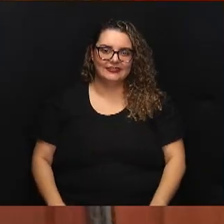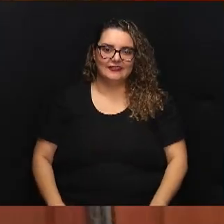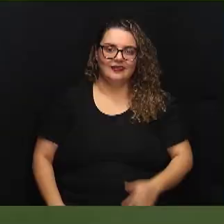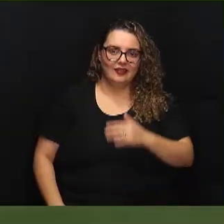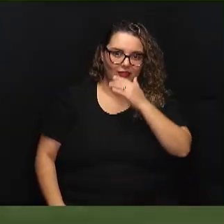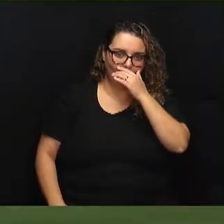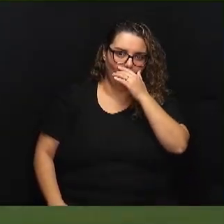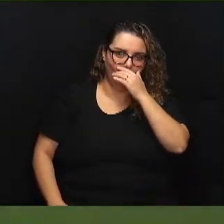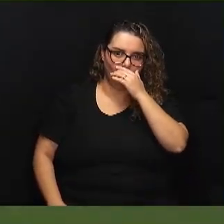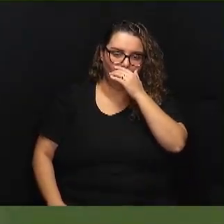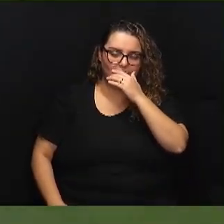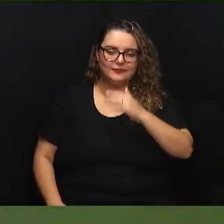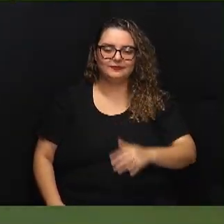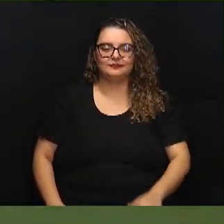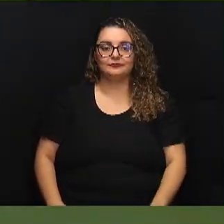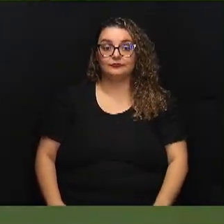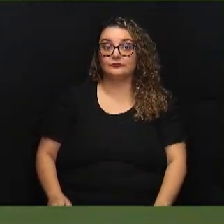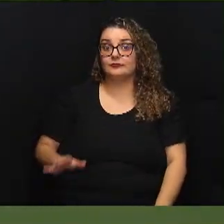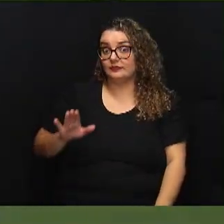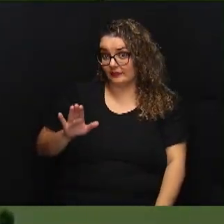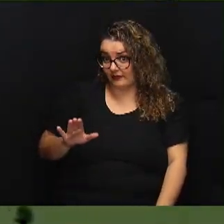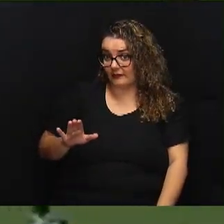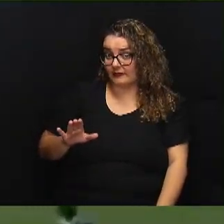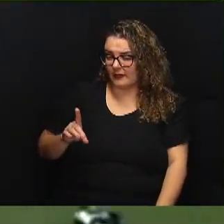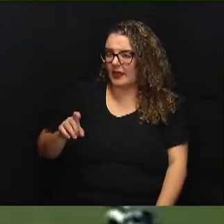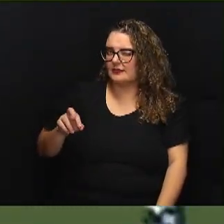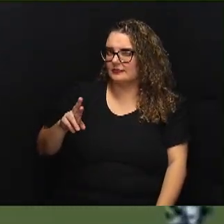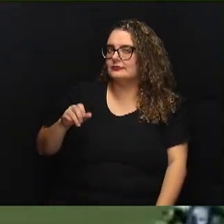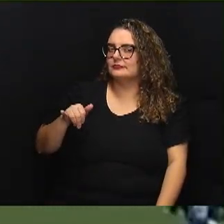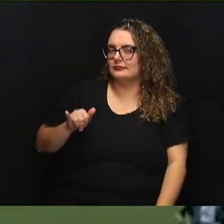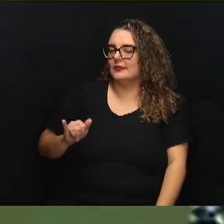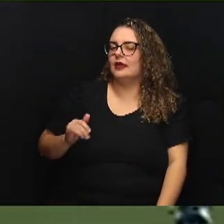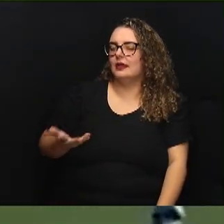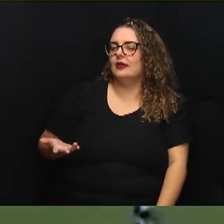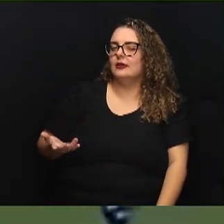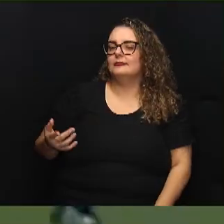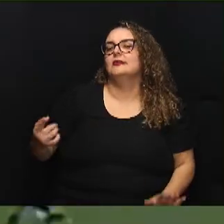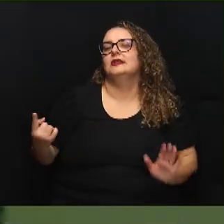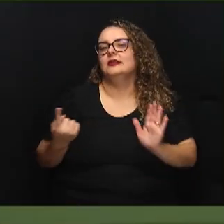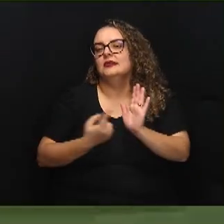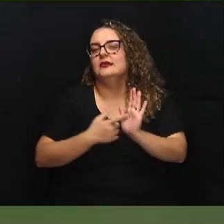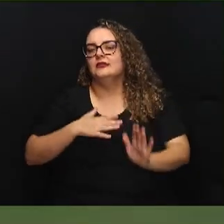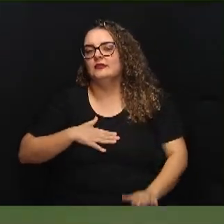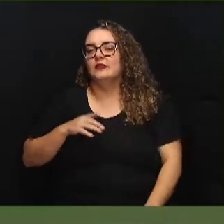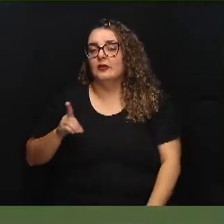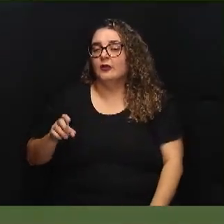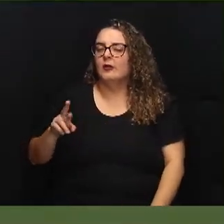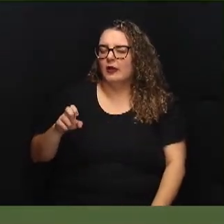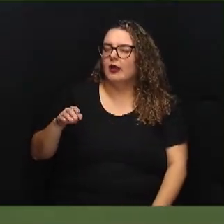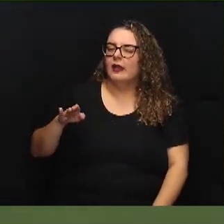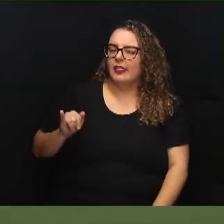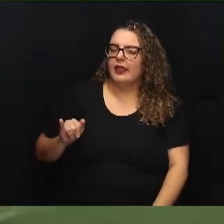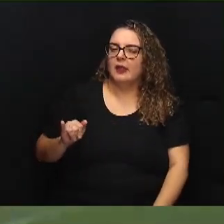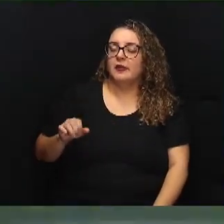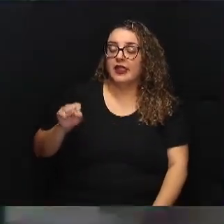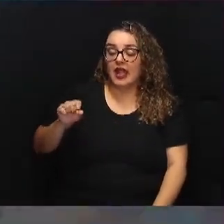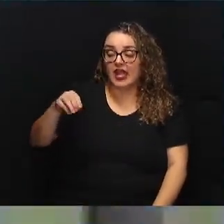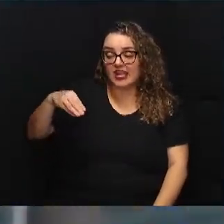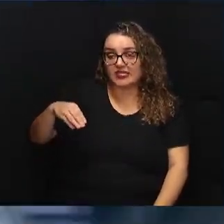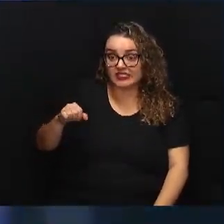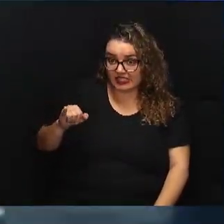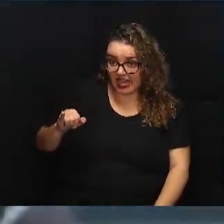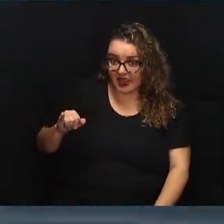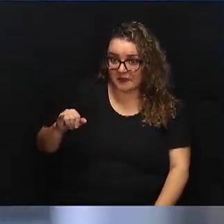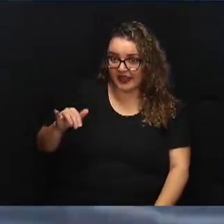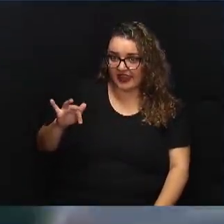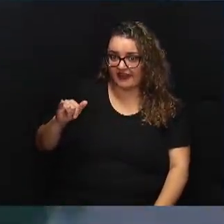aqui, mais um derby que assim, me marcou foi o derby da semifinal, né, em